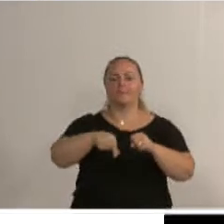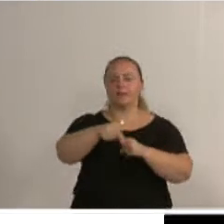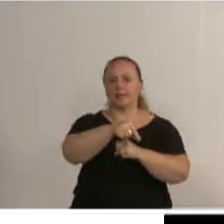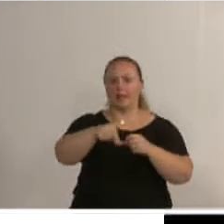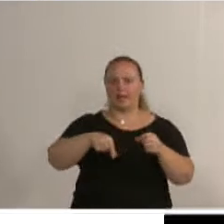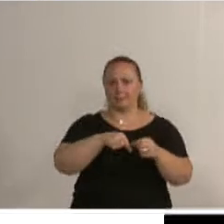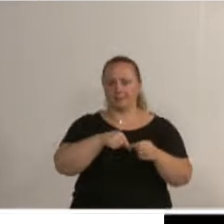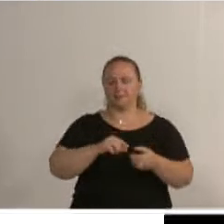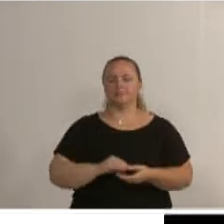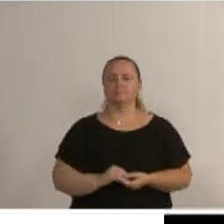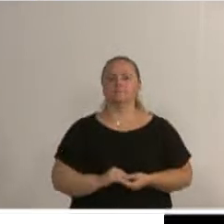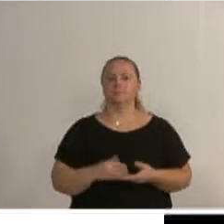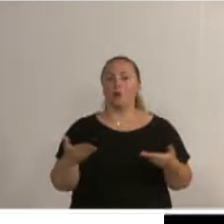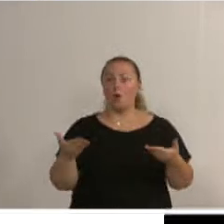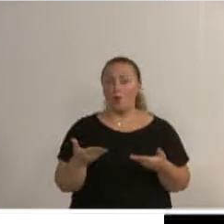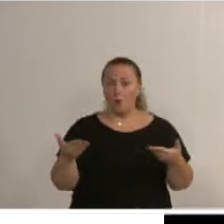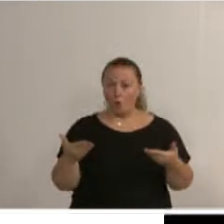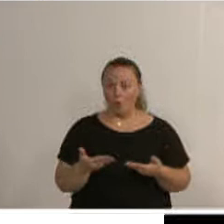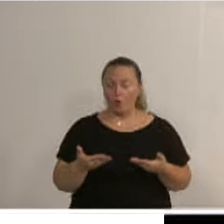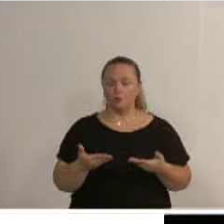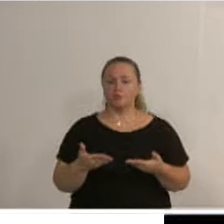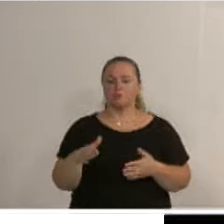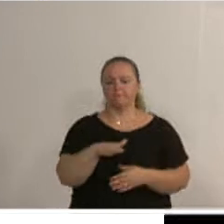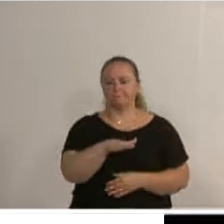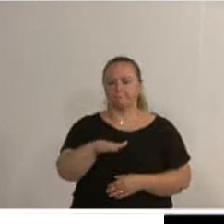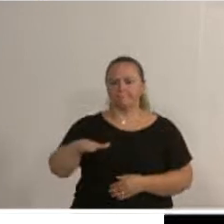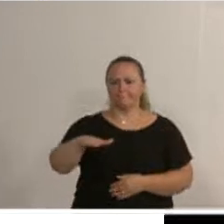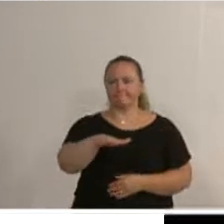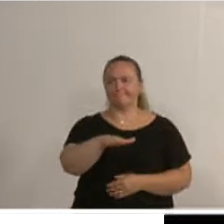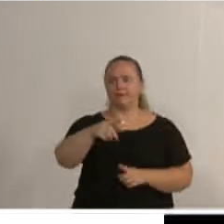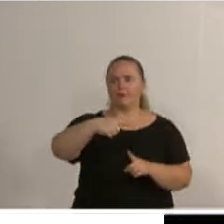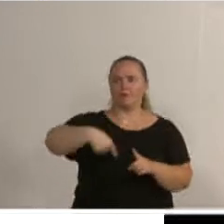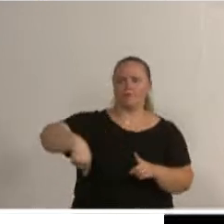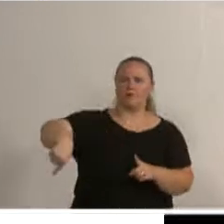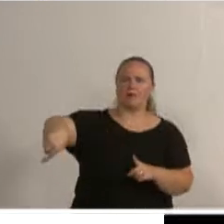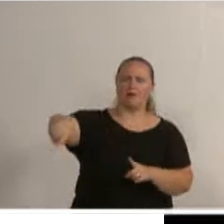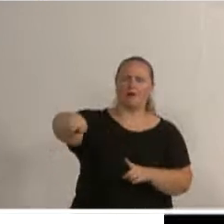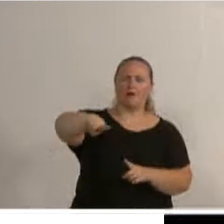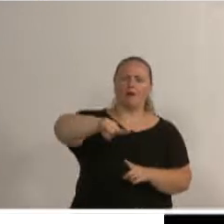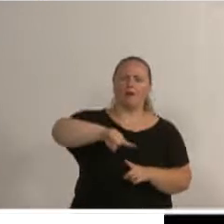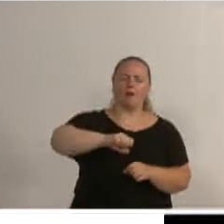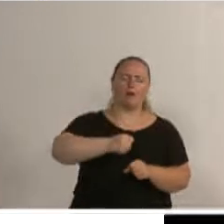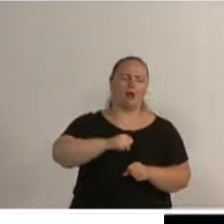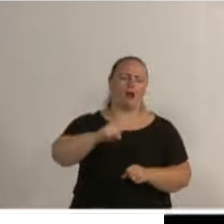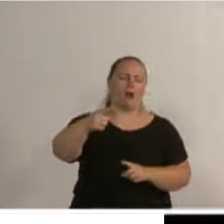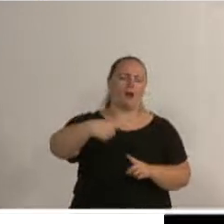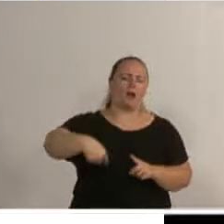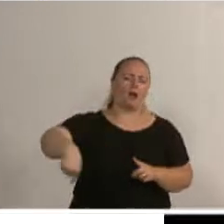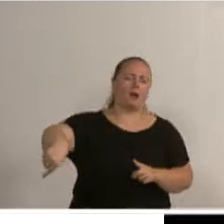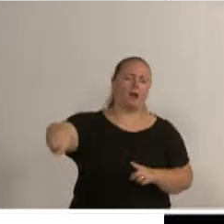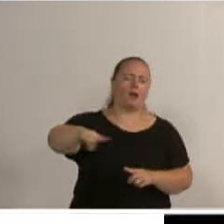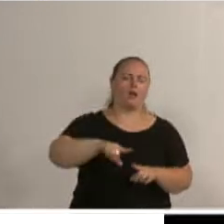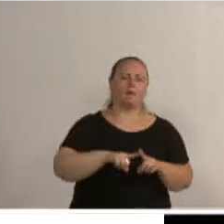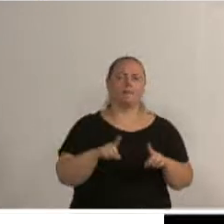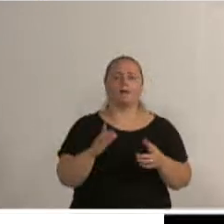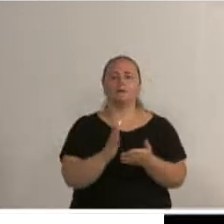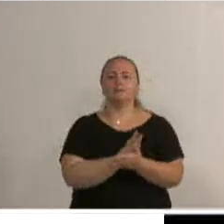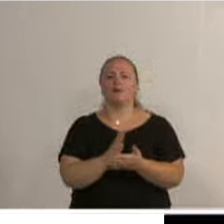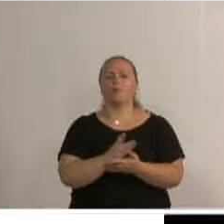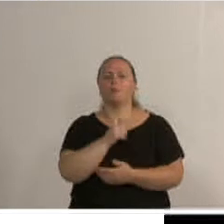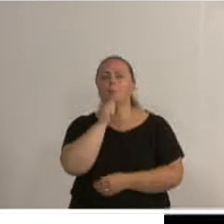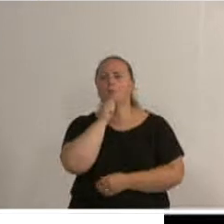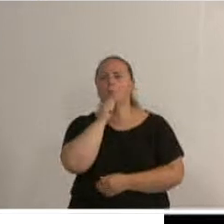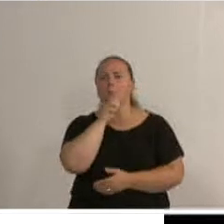linha Fidelis ela faz o percurso da esquerda. Ela faz uma volta extremamente gigante, praticamente sem nenhum ponto, por causa